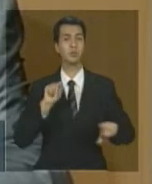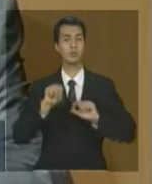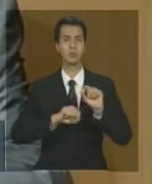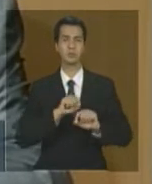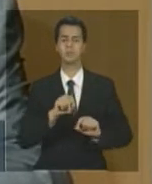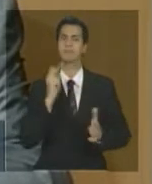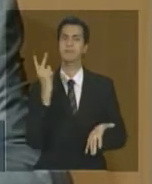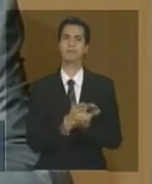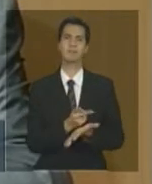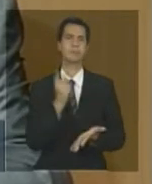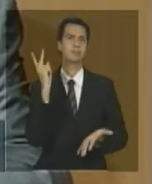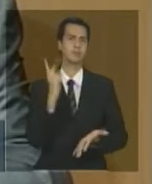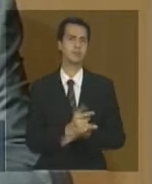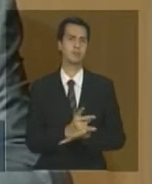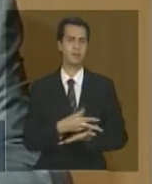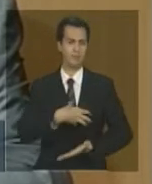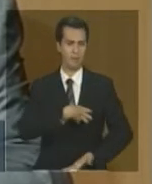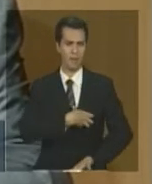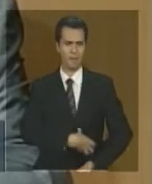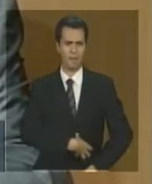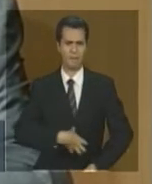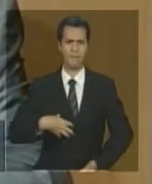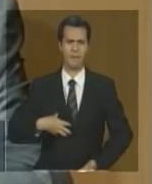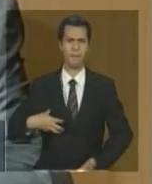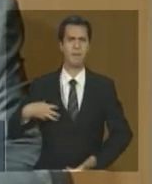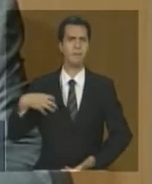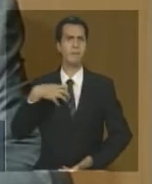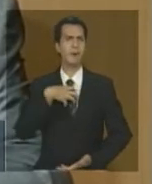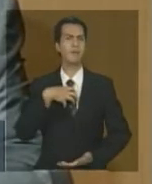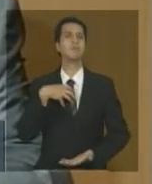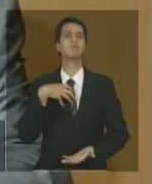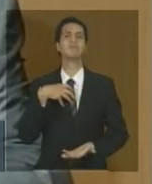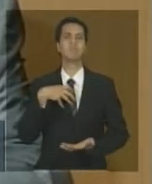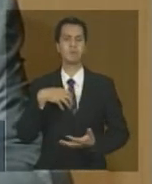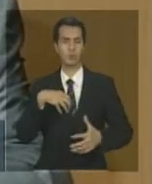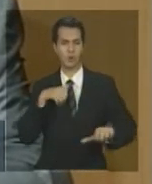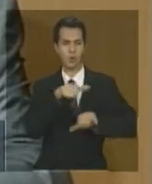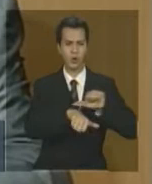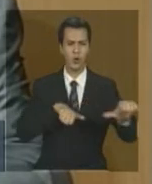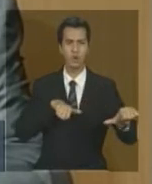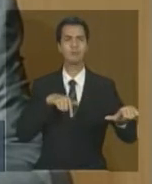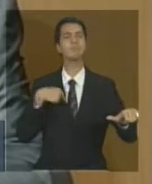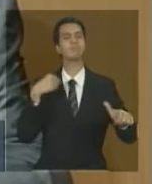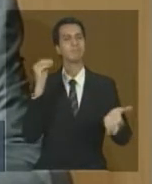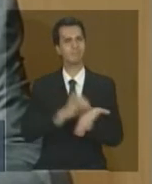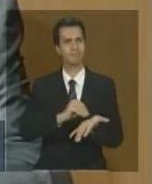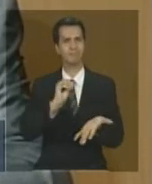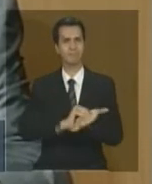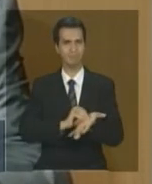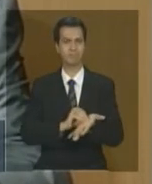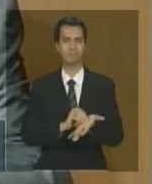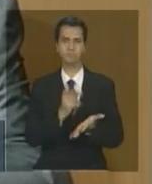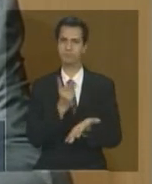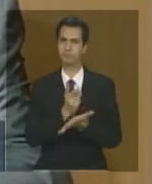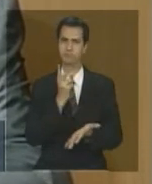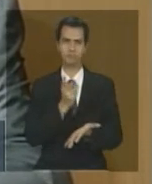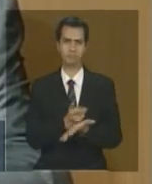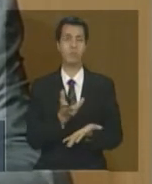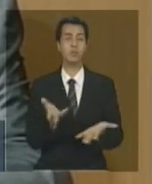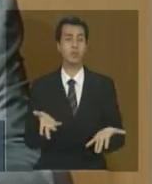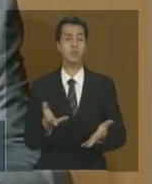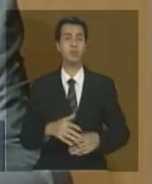órgãos suficientes para atender o número de candidatos a transplante. E isso tem